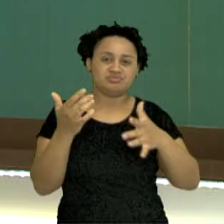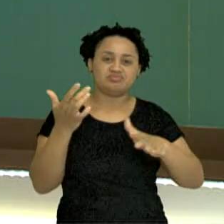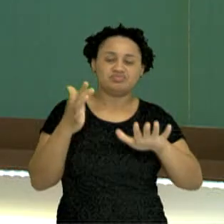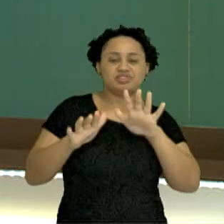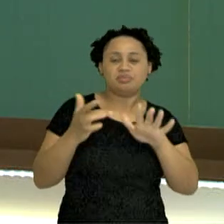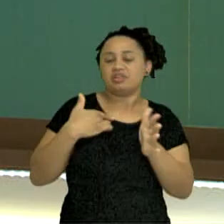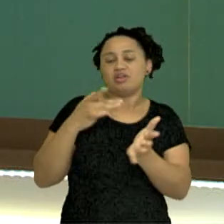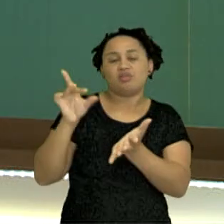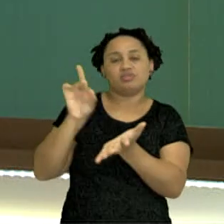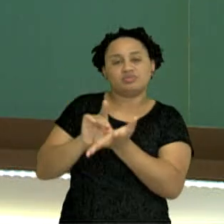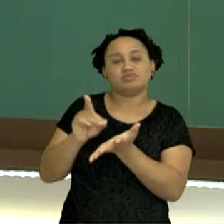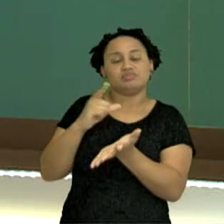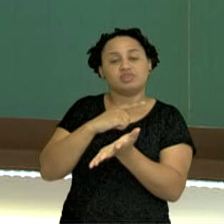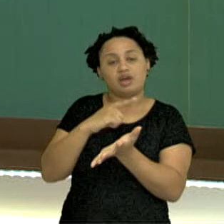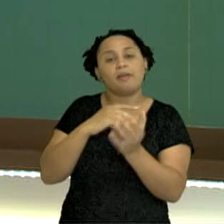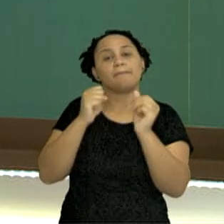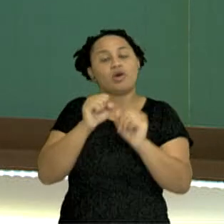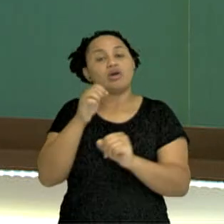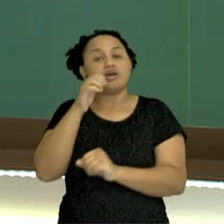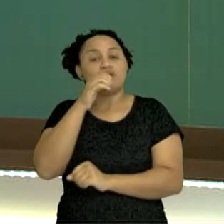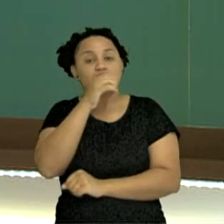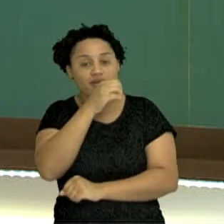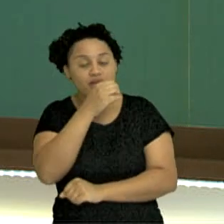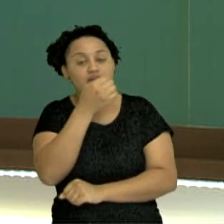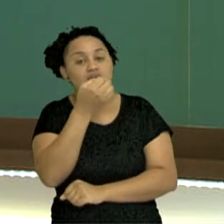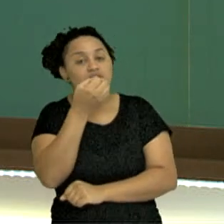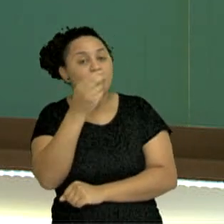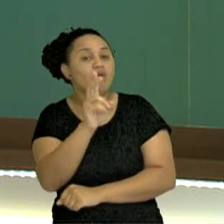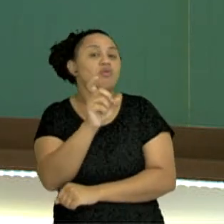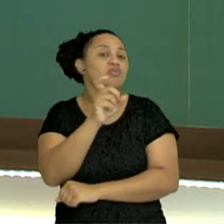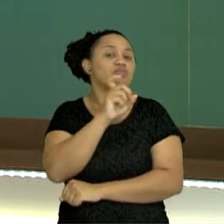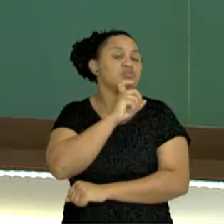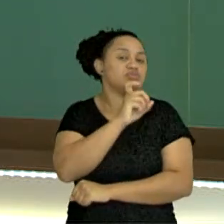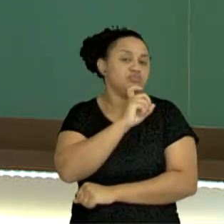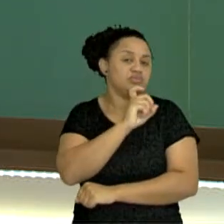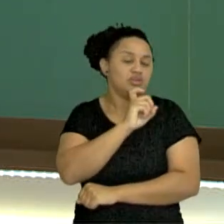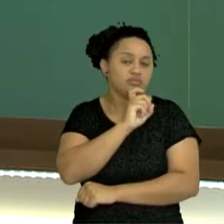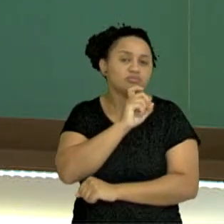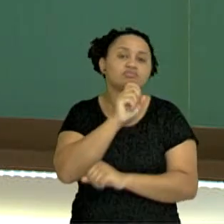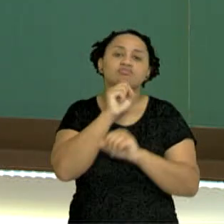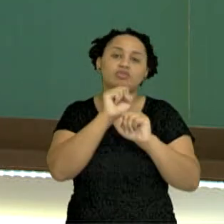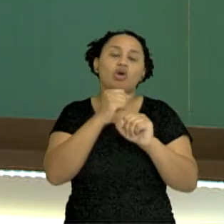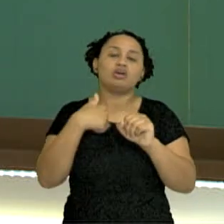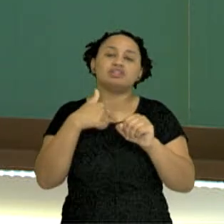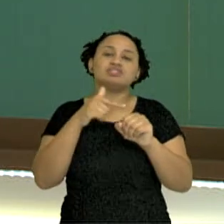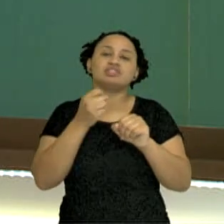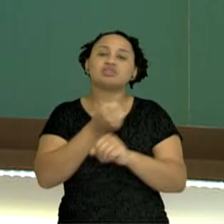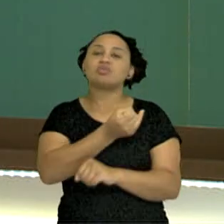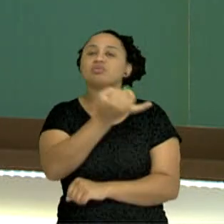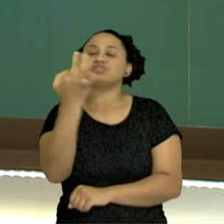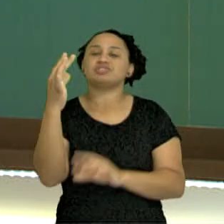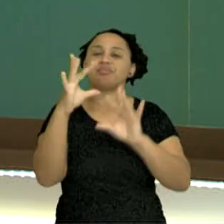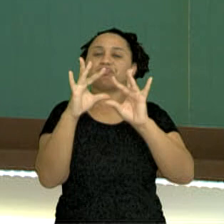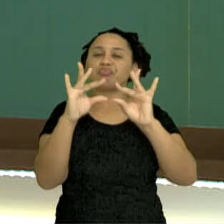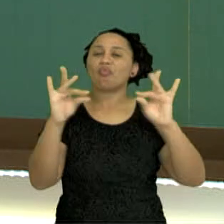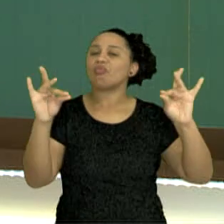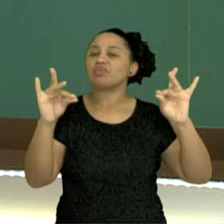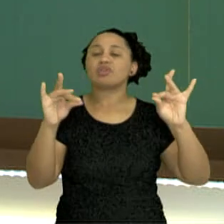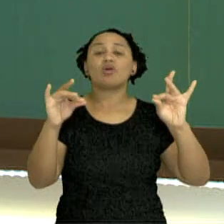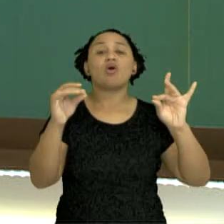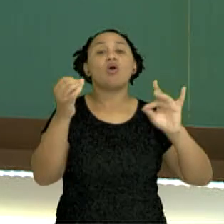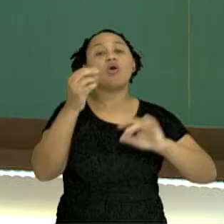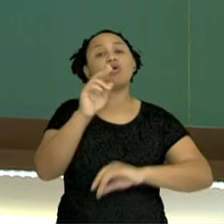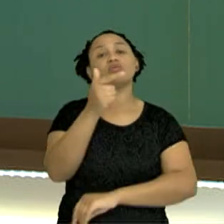se originaram, eles podem ser quentes ou eles podem ser frios. Eles podem ter uma grande quantidade de umidade ou podem